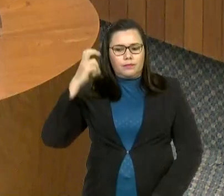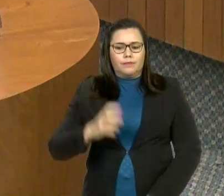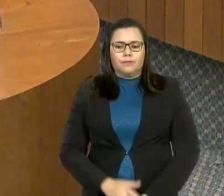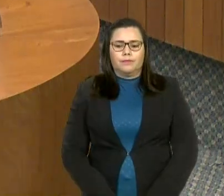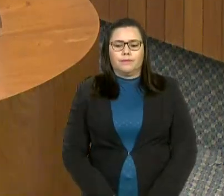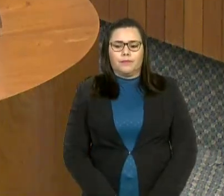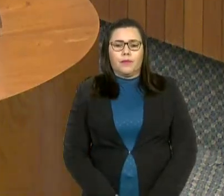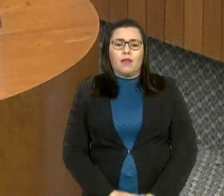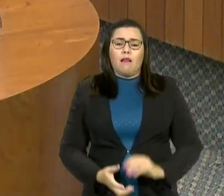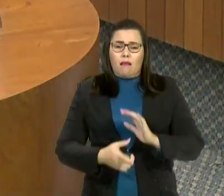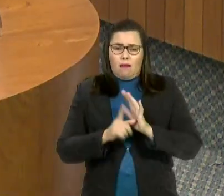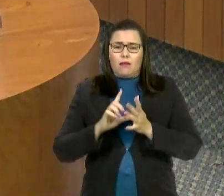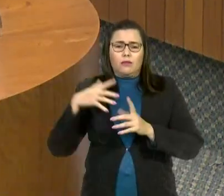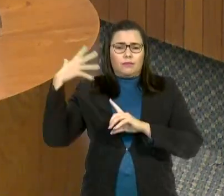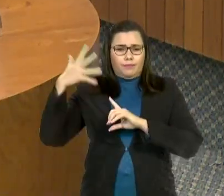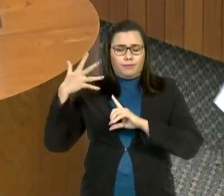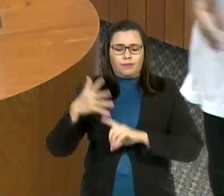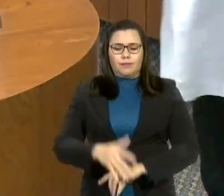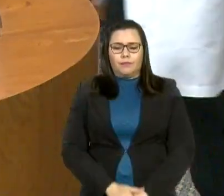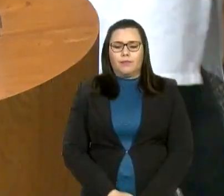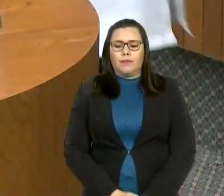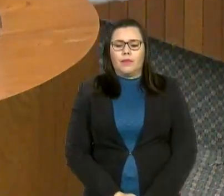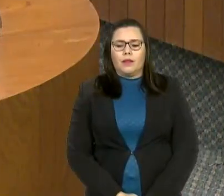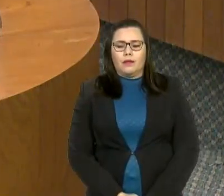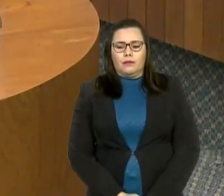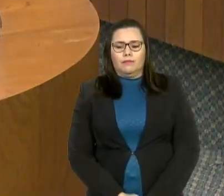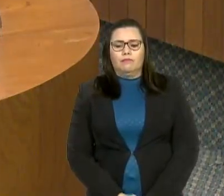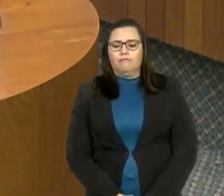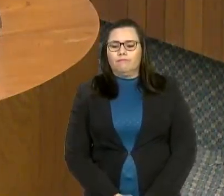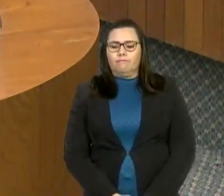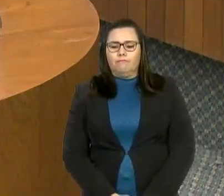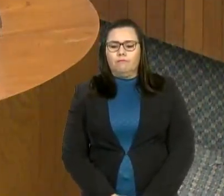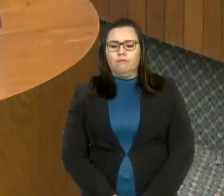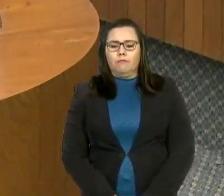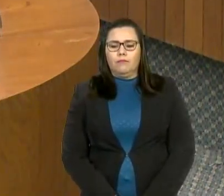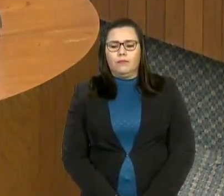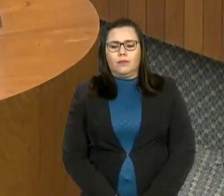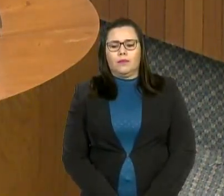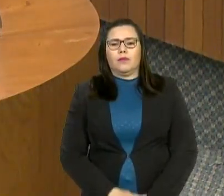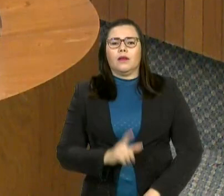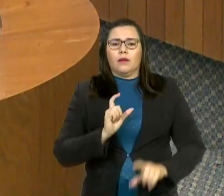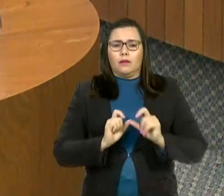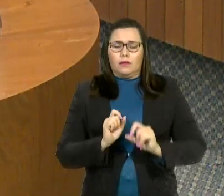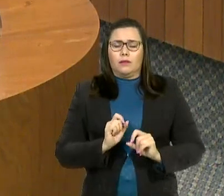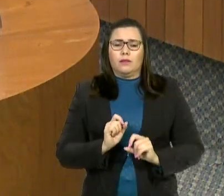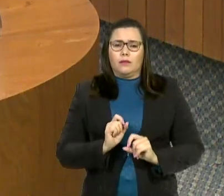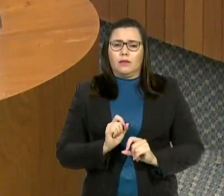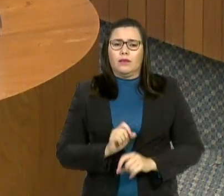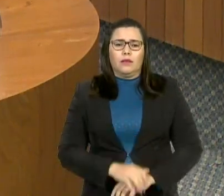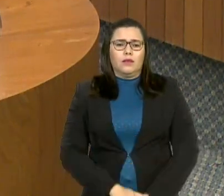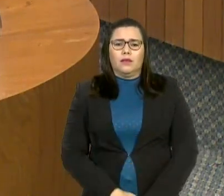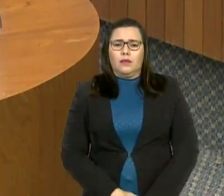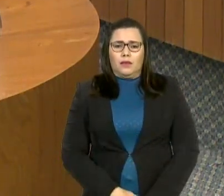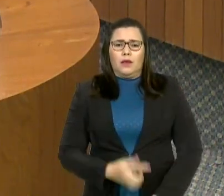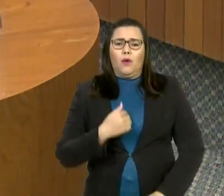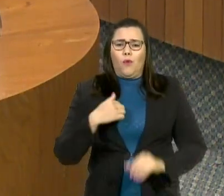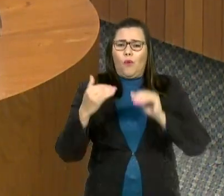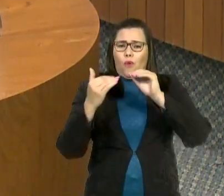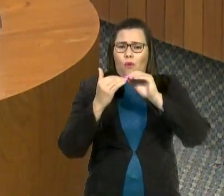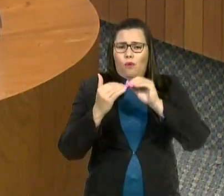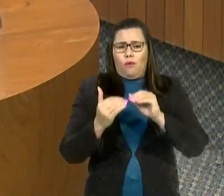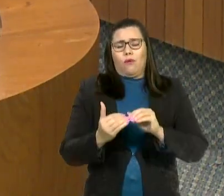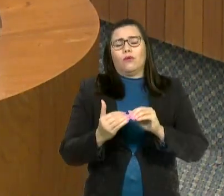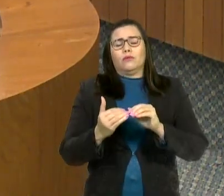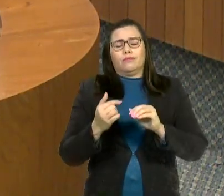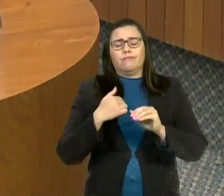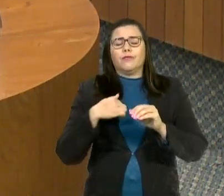insustentável e é um assinte para a sociedade como um todo o que foi relatado aqui. Na verdade, reforça o sentimento,